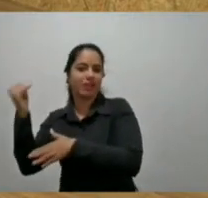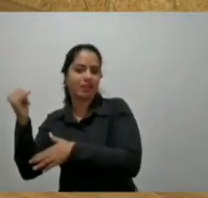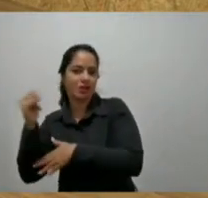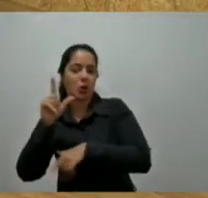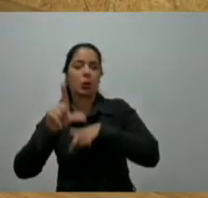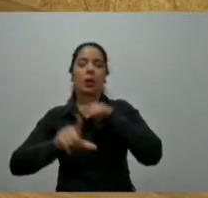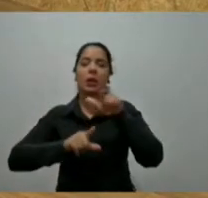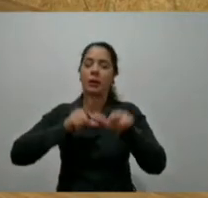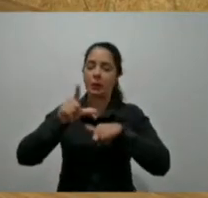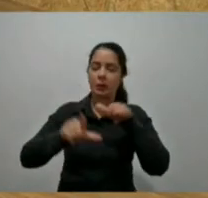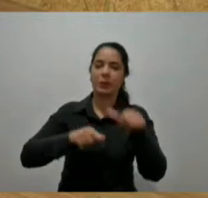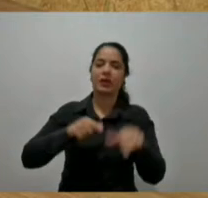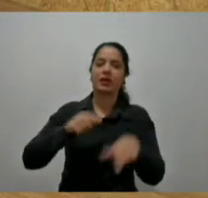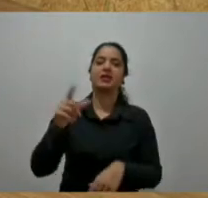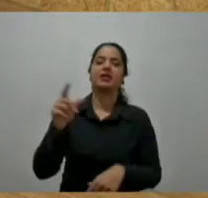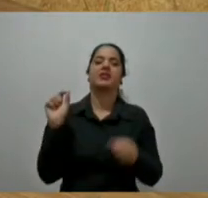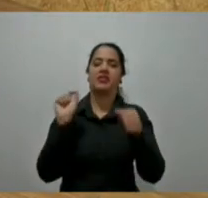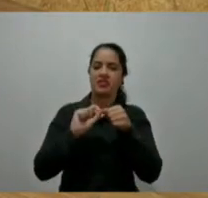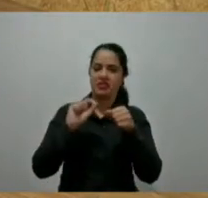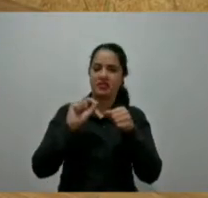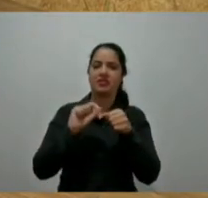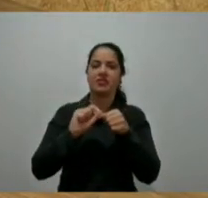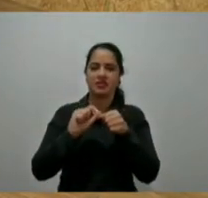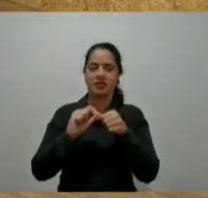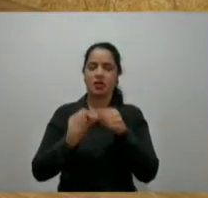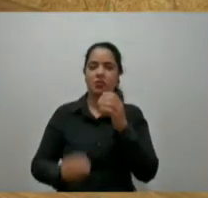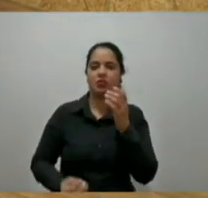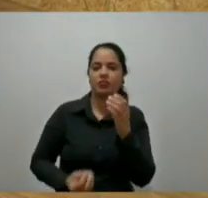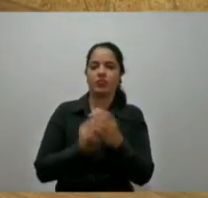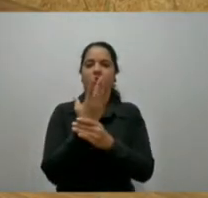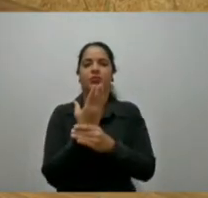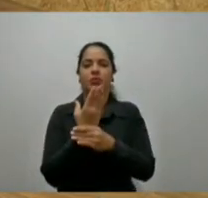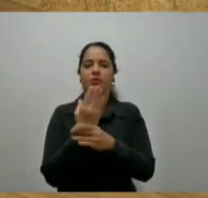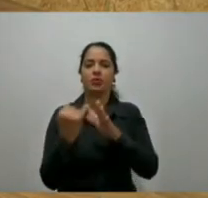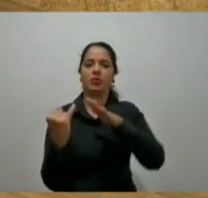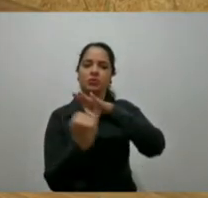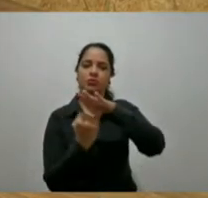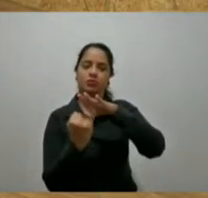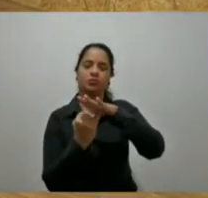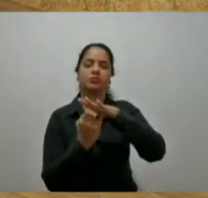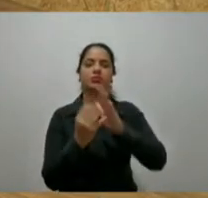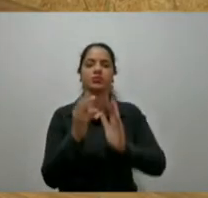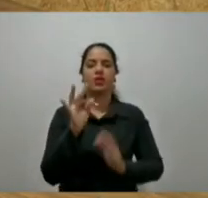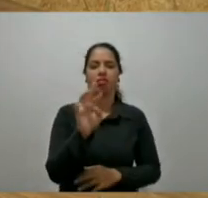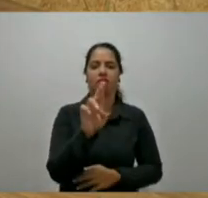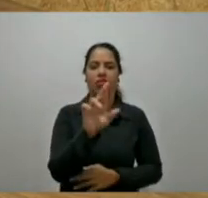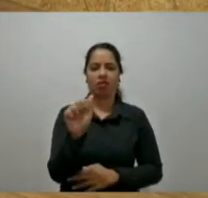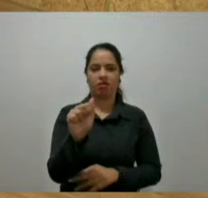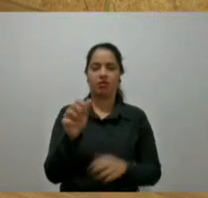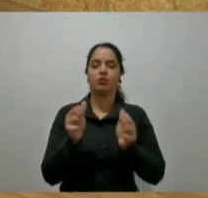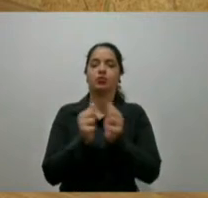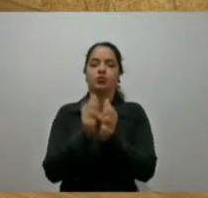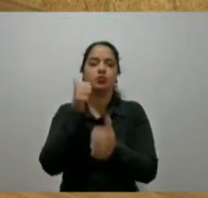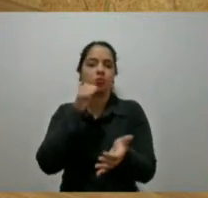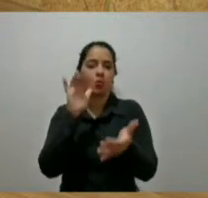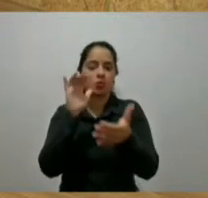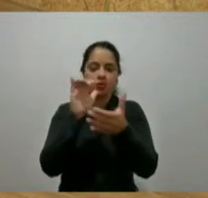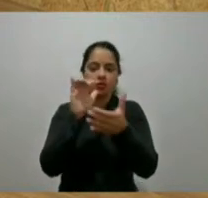trabalho, fundador do Instituto Terra, junto com sua esposa Lélia Vanick, que tem por objetivo a